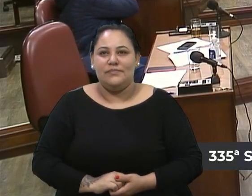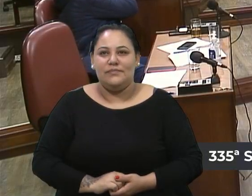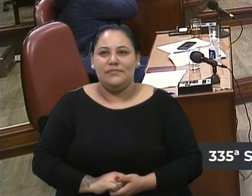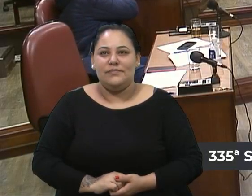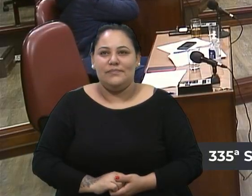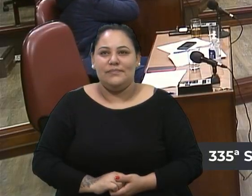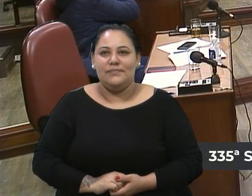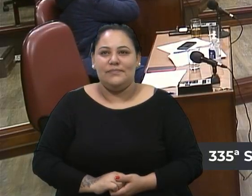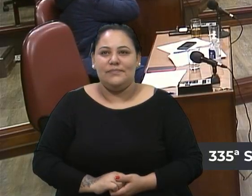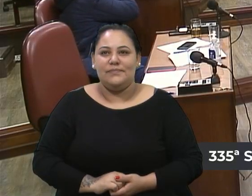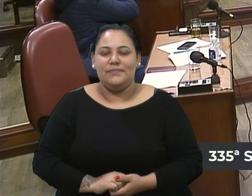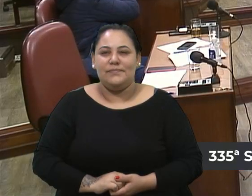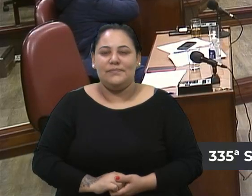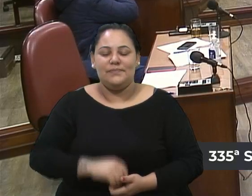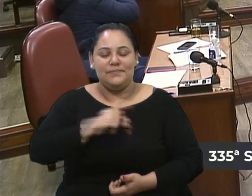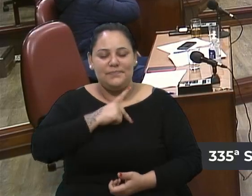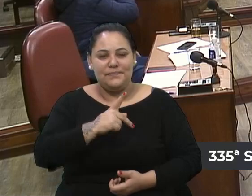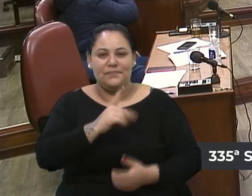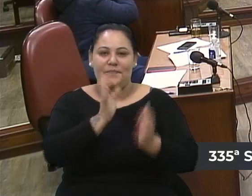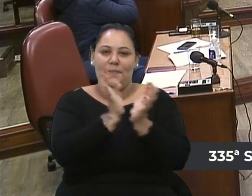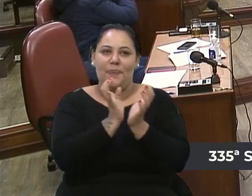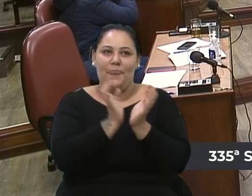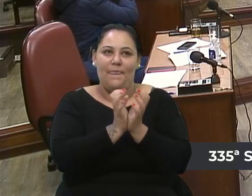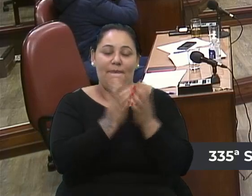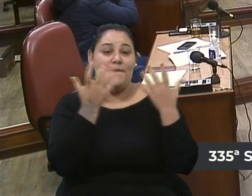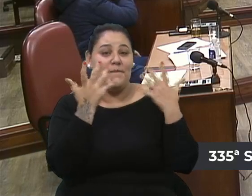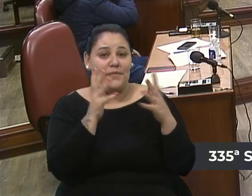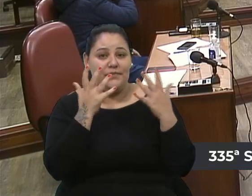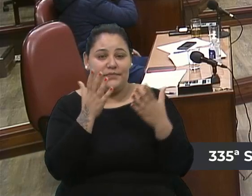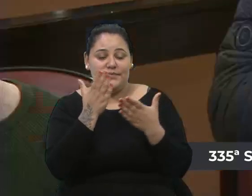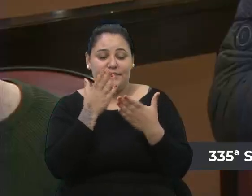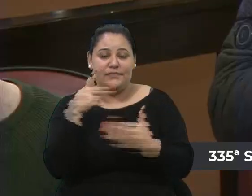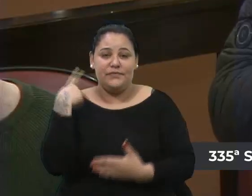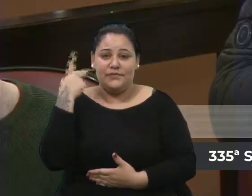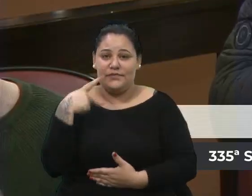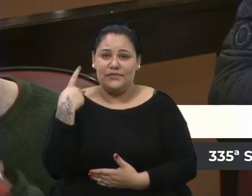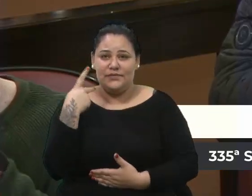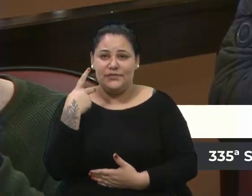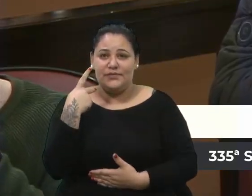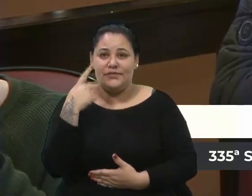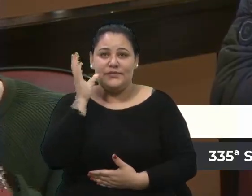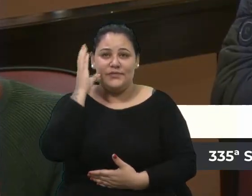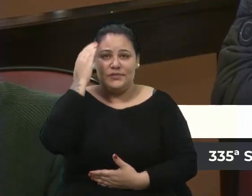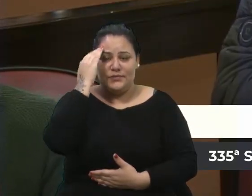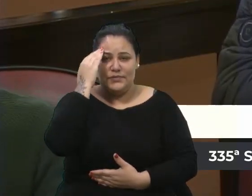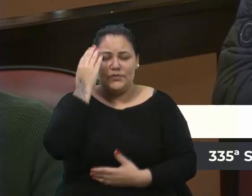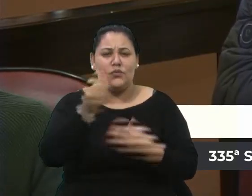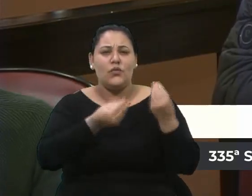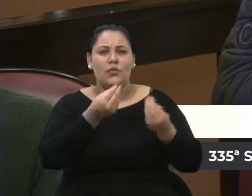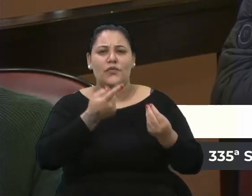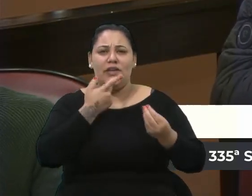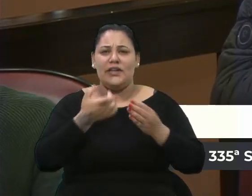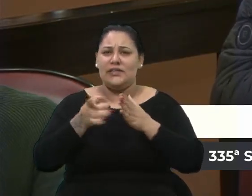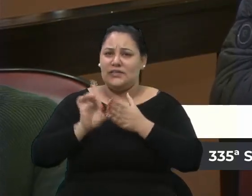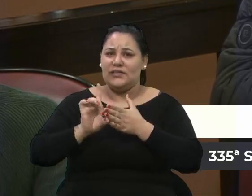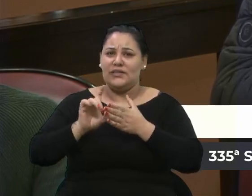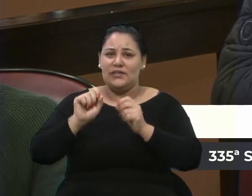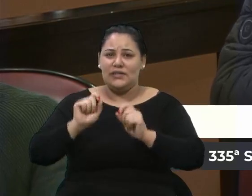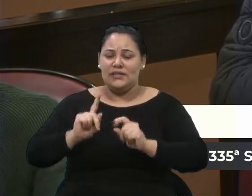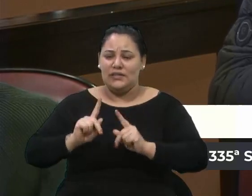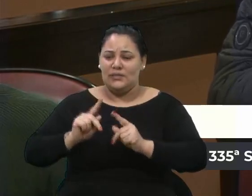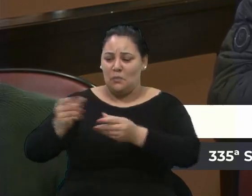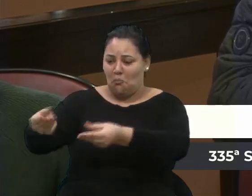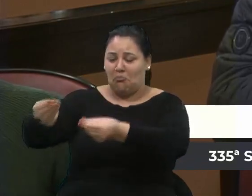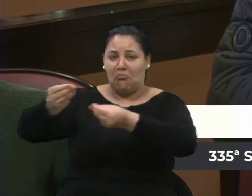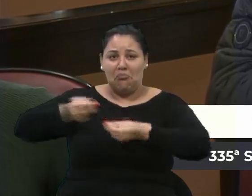Senhor presidente, colegas, parabéns, vereador Felipe. Como falei anteriormente, quem me deu a oportunidade de estar